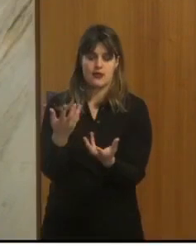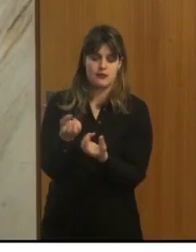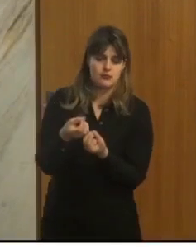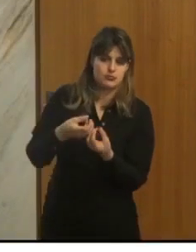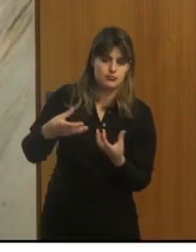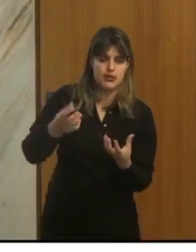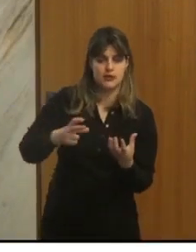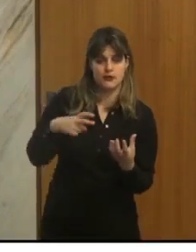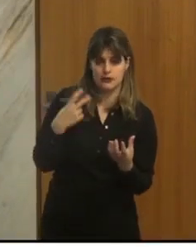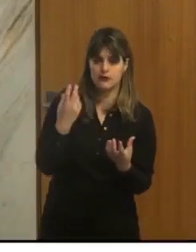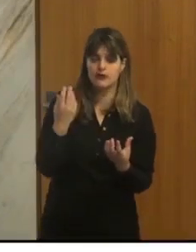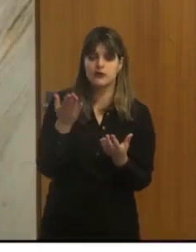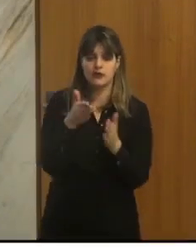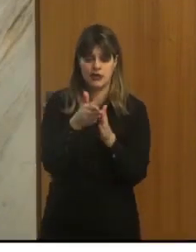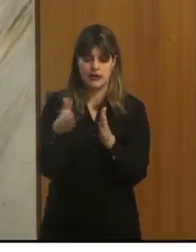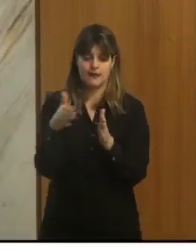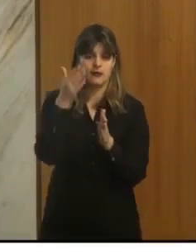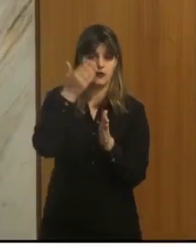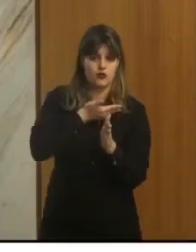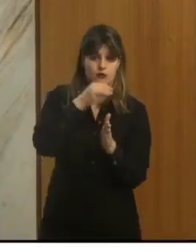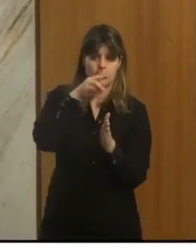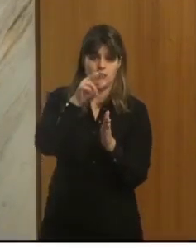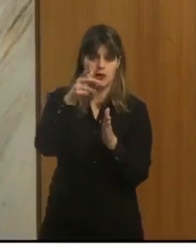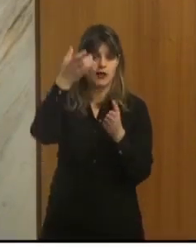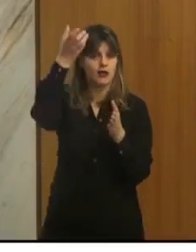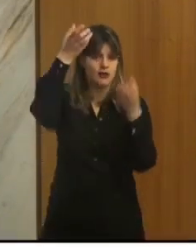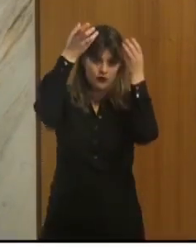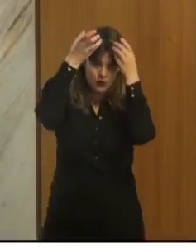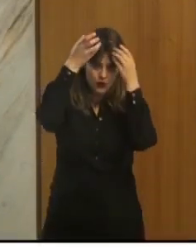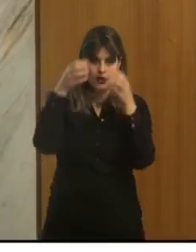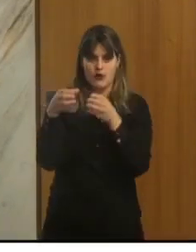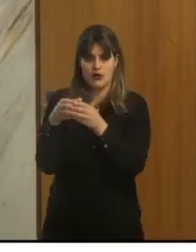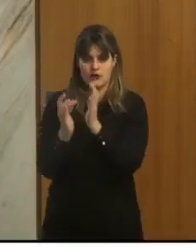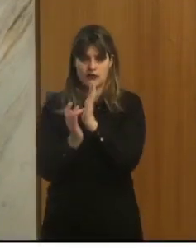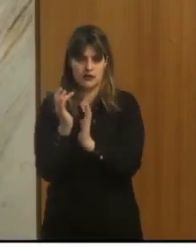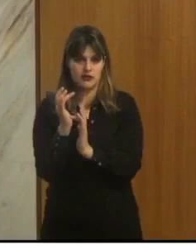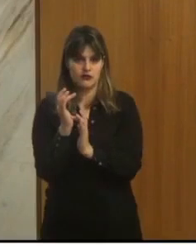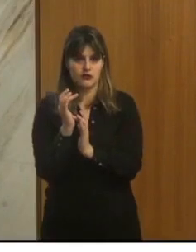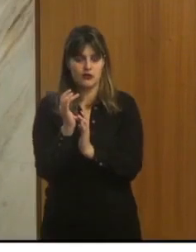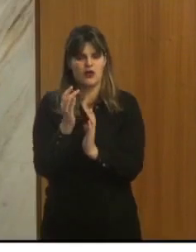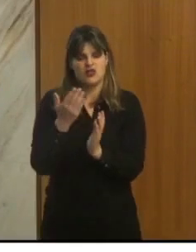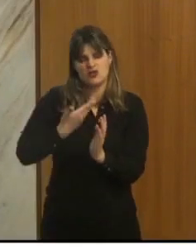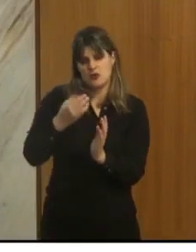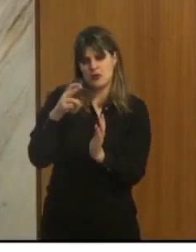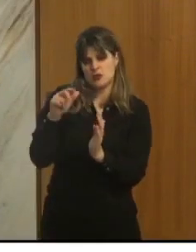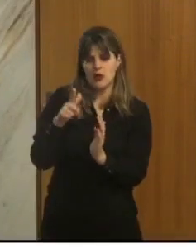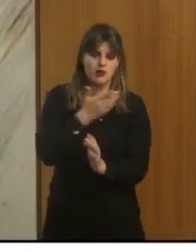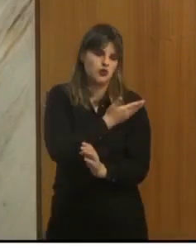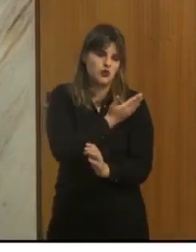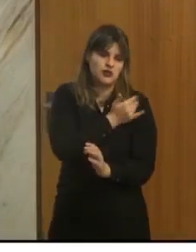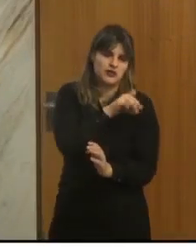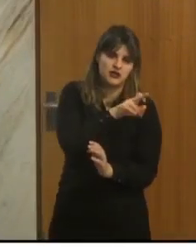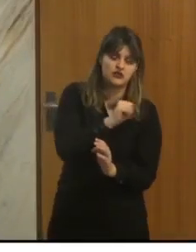daqui, a partir de Dom Manuel, a coroa, a Ordem de Cristo, a partir de Dom Manuel ou a partir de Dom Dinis, a coroa e a Ordem